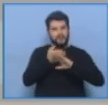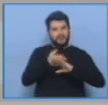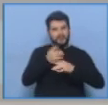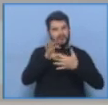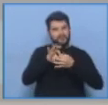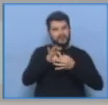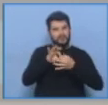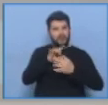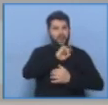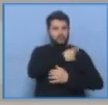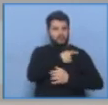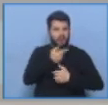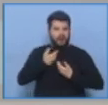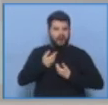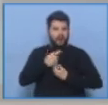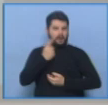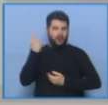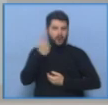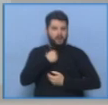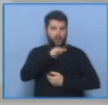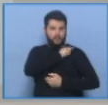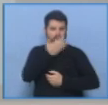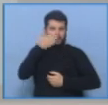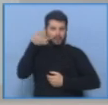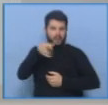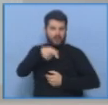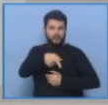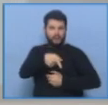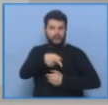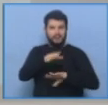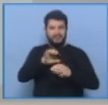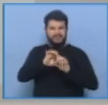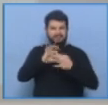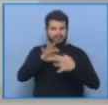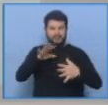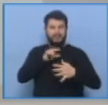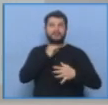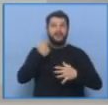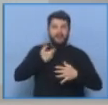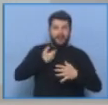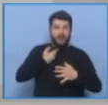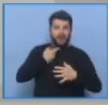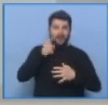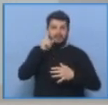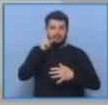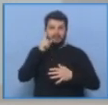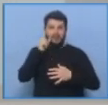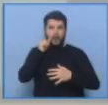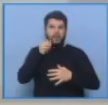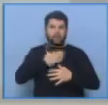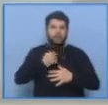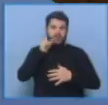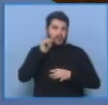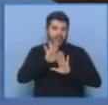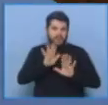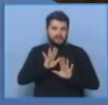uma questão de relação de poder, não é? E de exercício do poder. E isso claramente não tem a ver nem com o celibato, nem com a homossexualidade. E acho que é